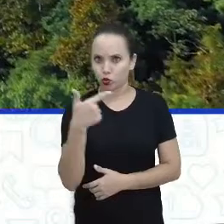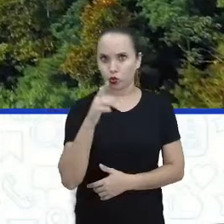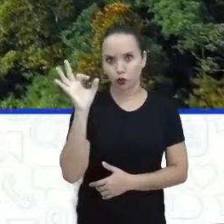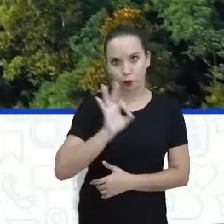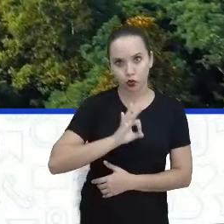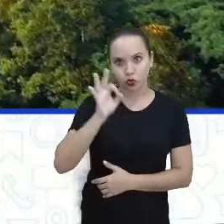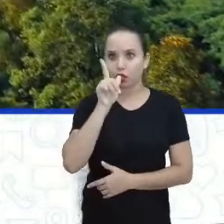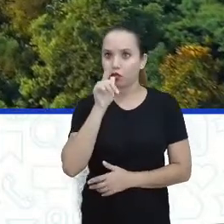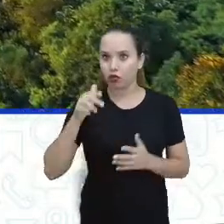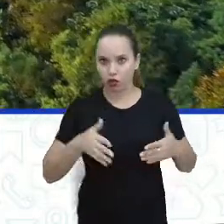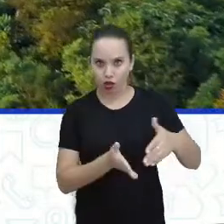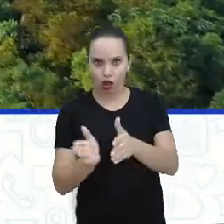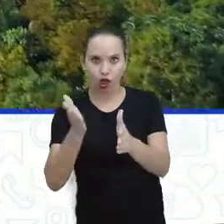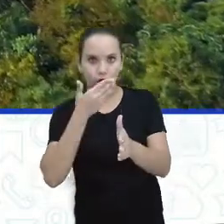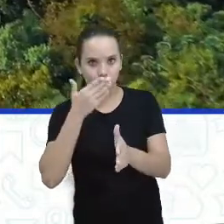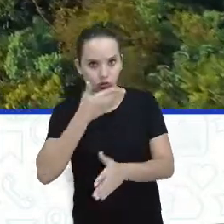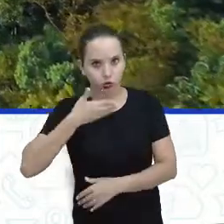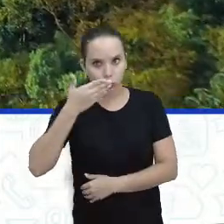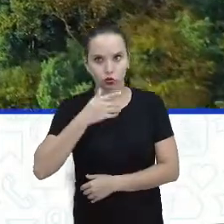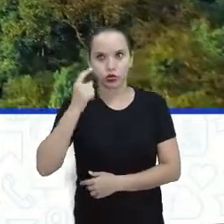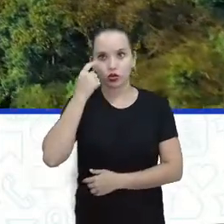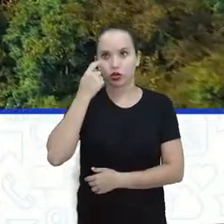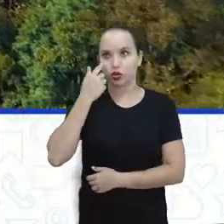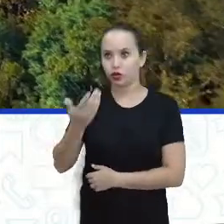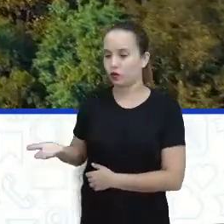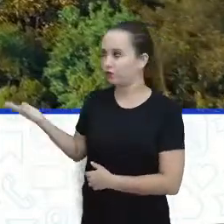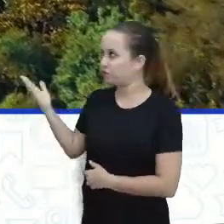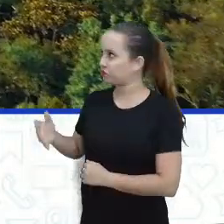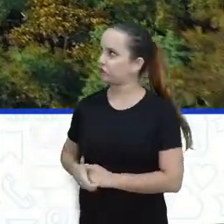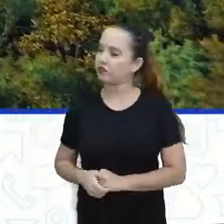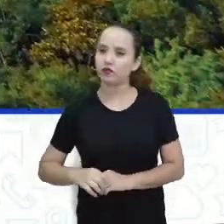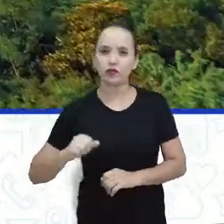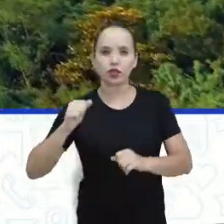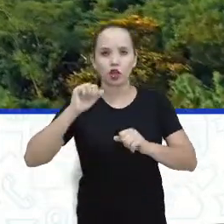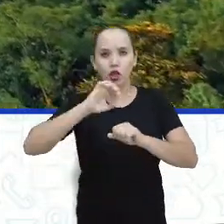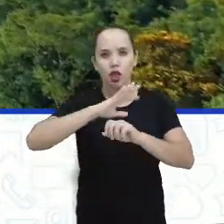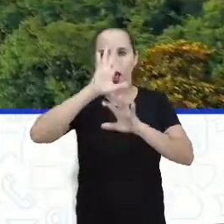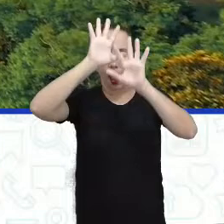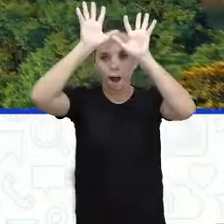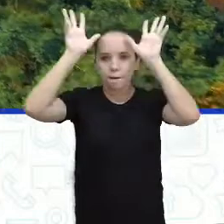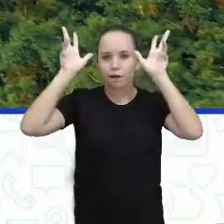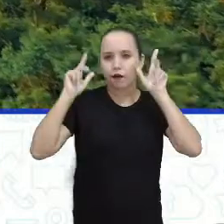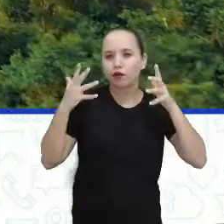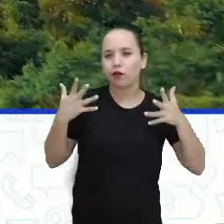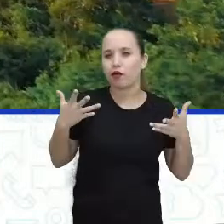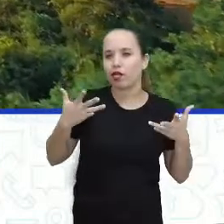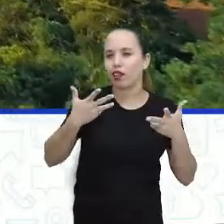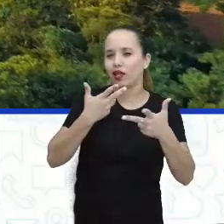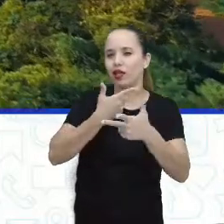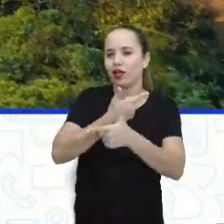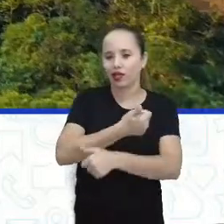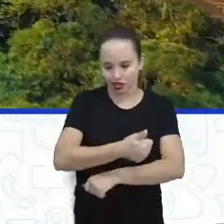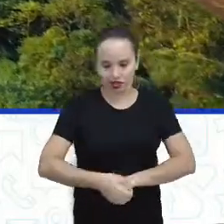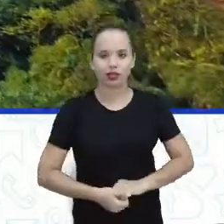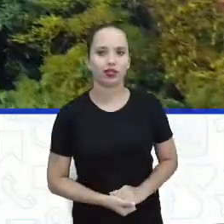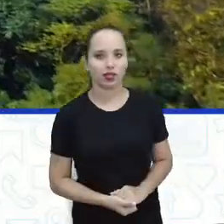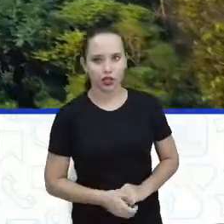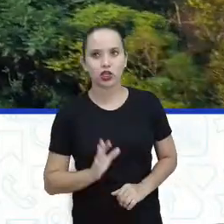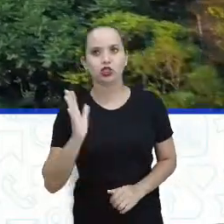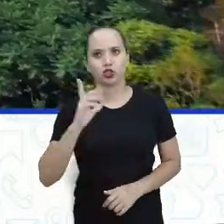doce. Olha aí nossa bacia amazônica, né? Olha a Amazônia como é bonita. Já temos até ali uma